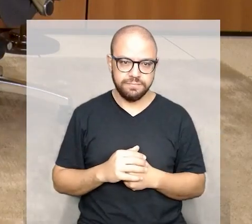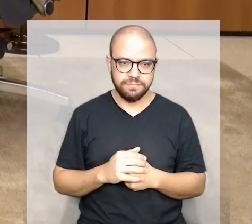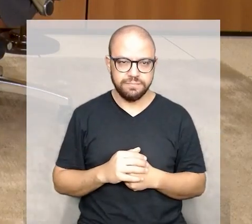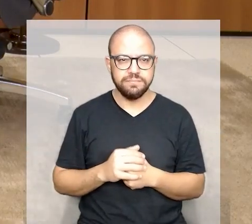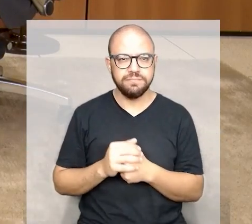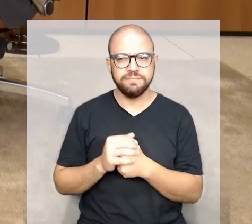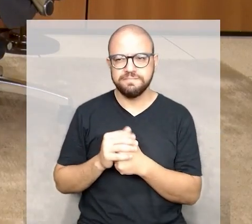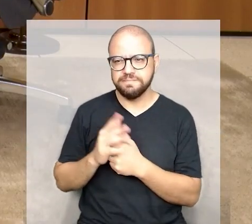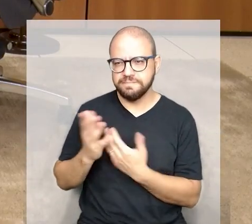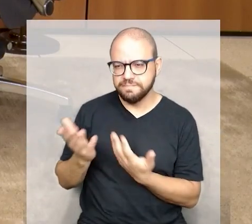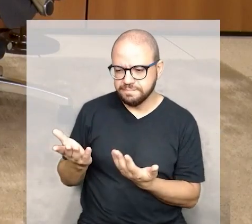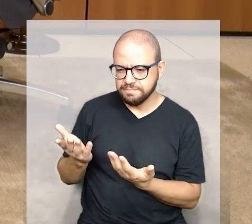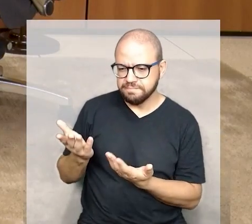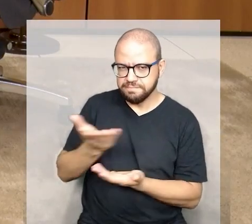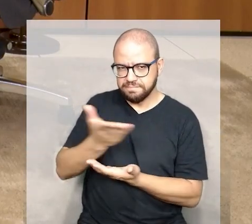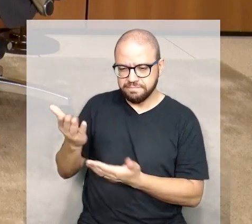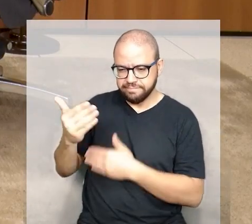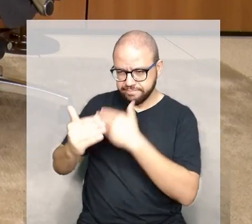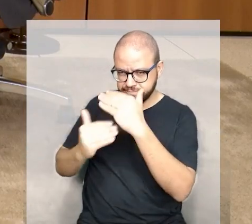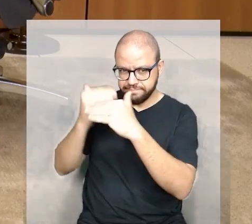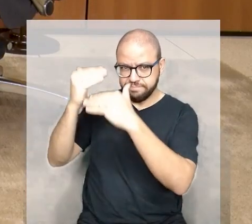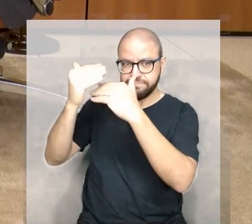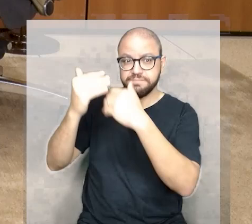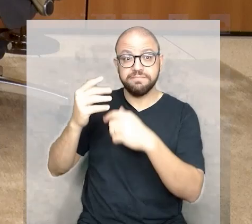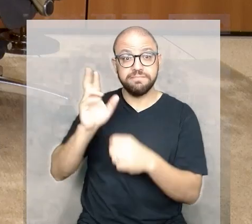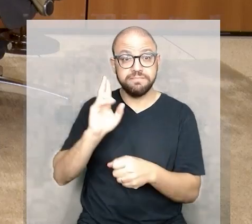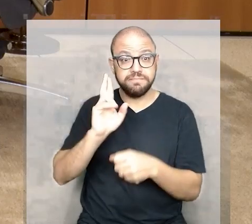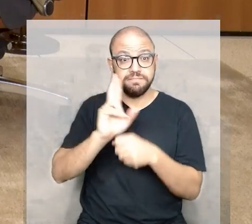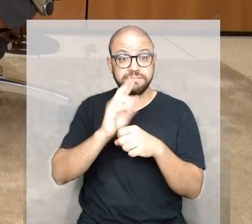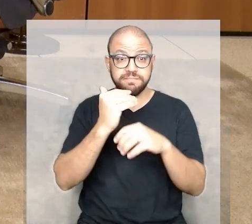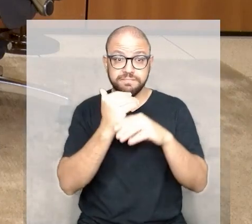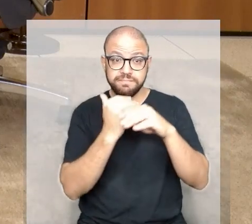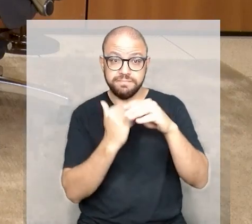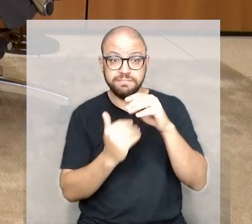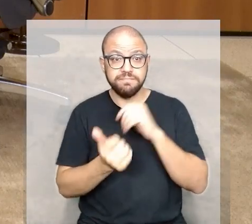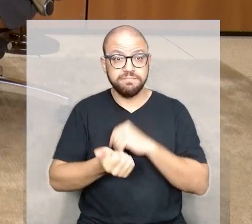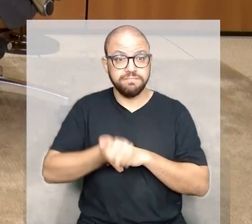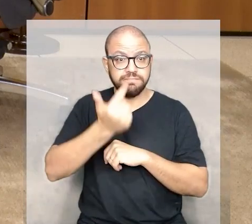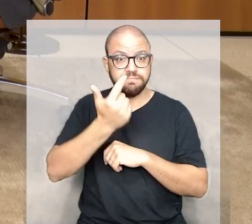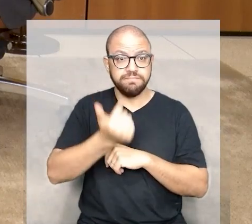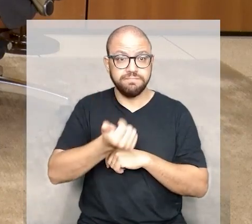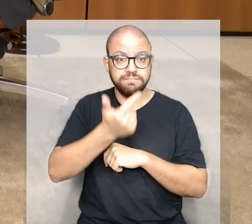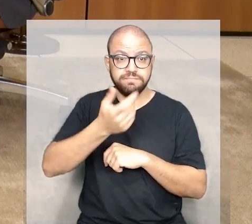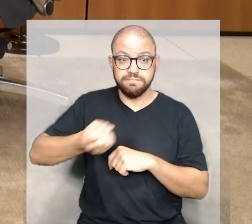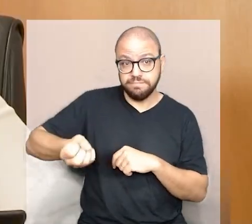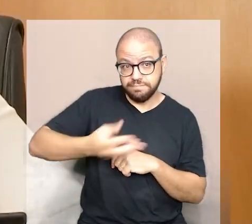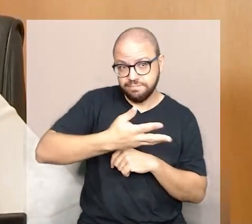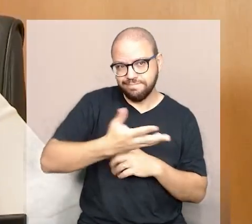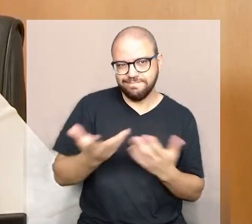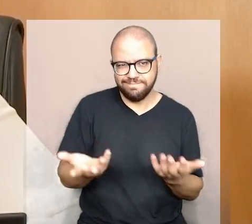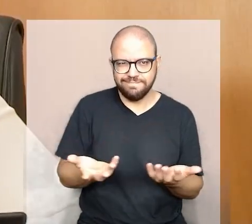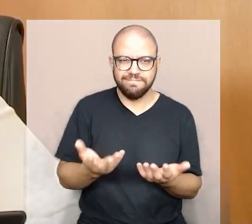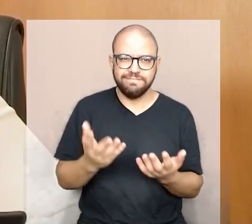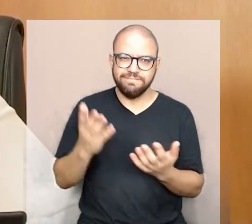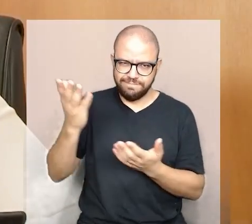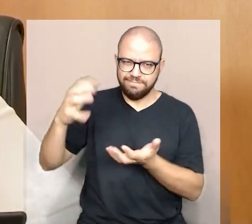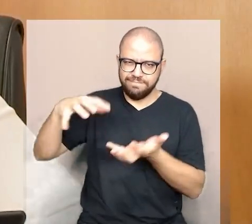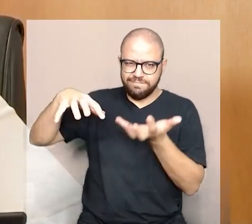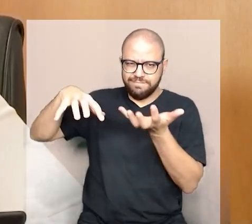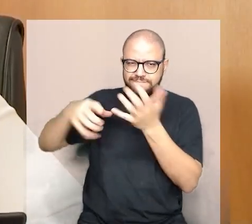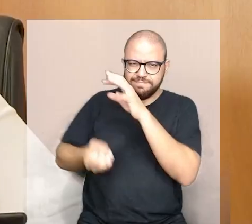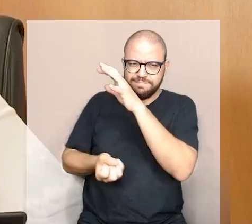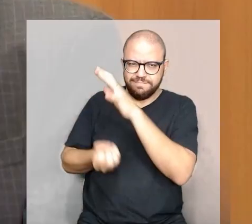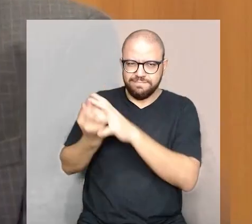mobilidade. Fizemos muitas promoções na carreira, criamos cargos de subprocuradores, são 12 cargos novos nós criamos. Claro que quem criou foi o